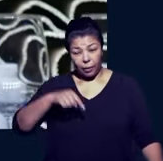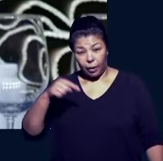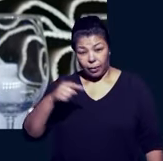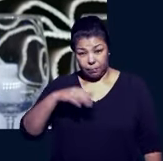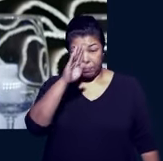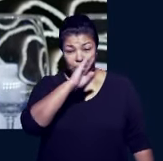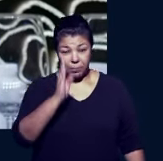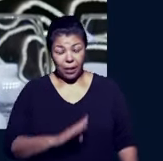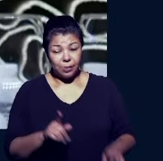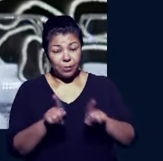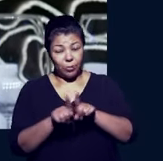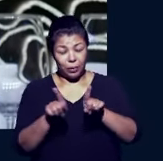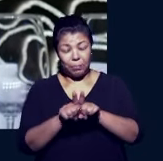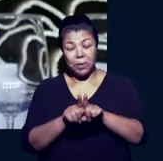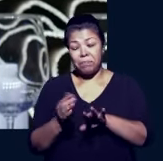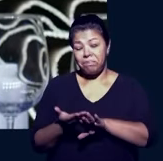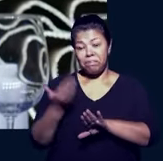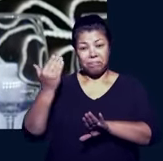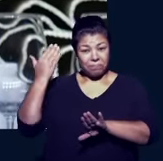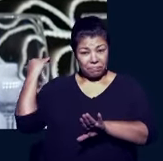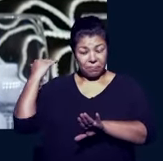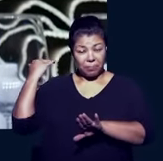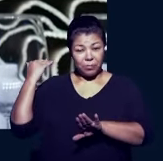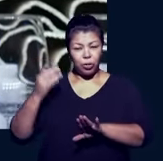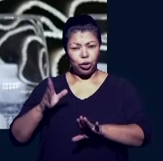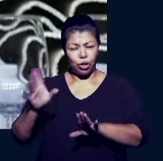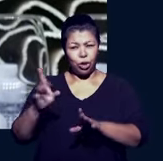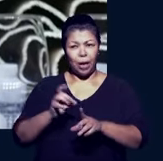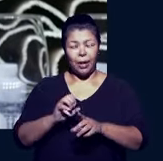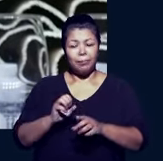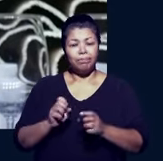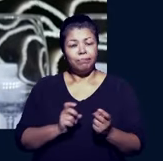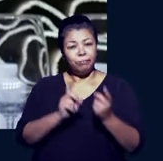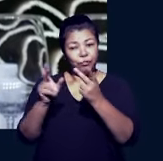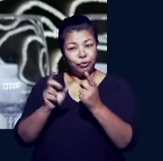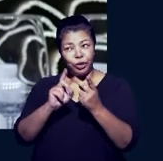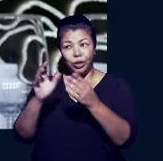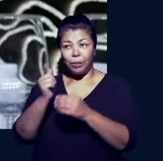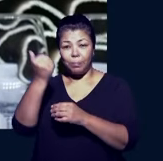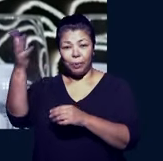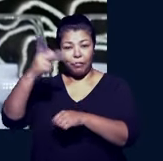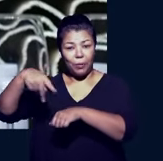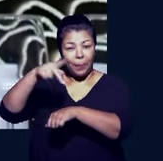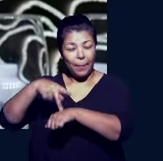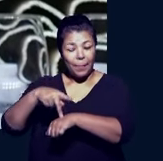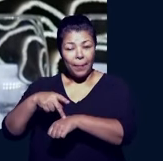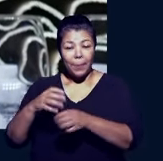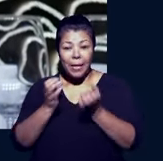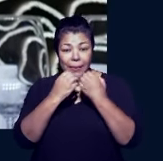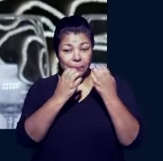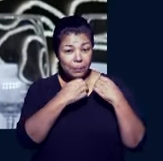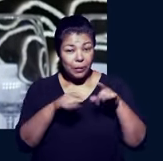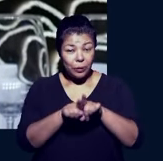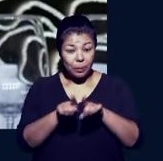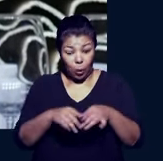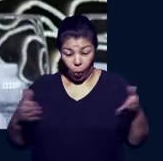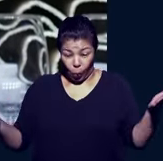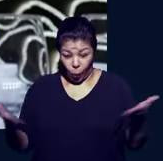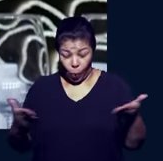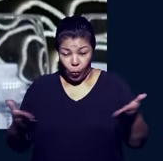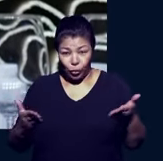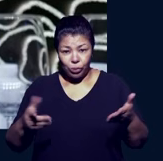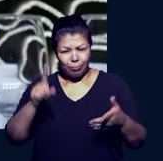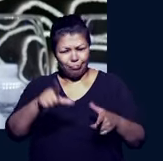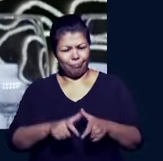não muito tempo atrás importava milho depois começou a exportar milho de maneira pontual e hoje é o maior exportadora Global da commodity é